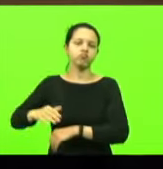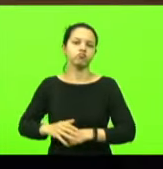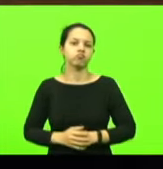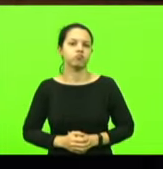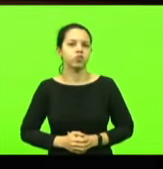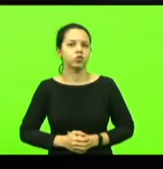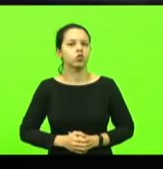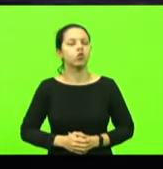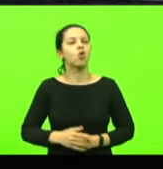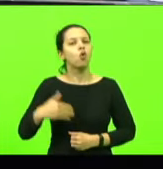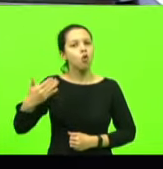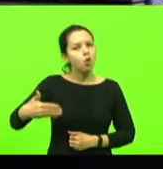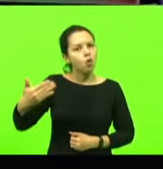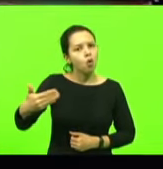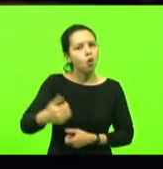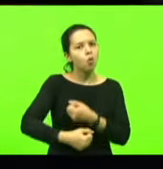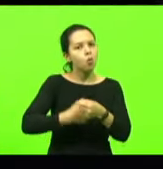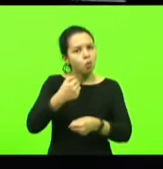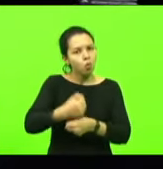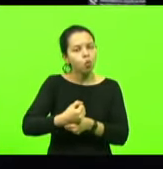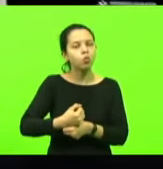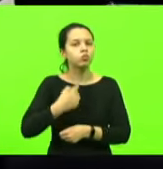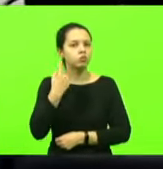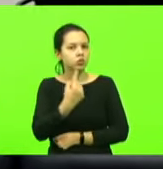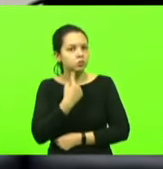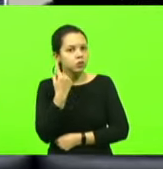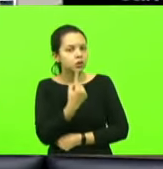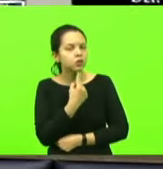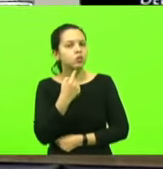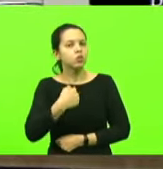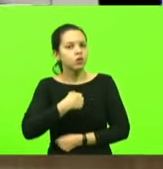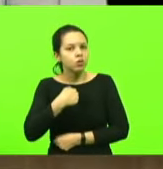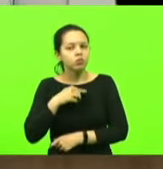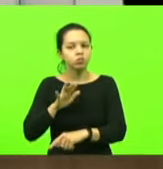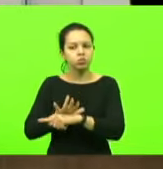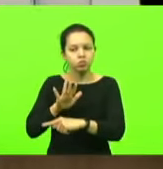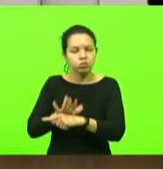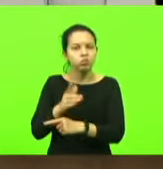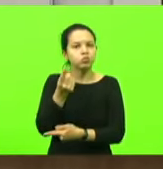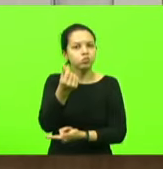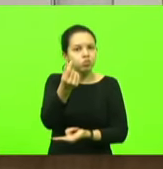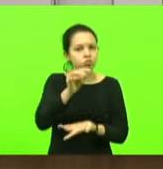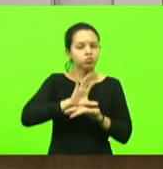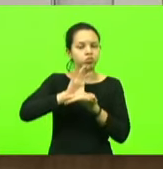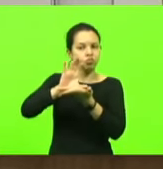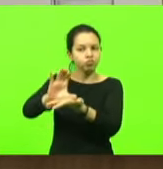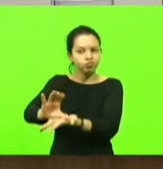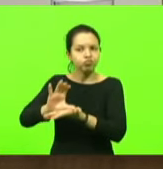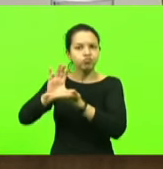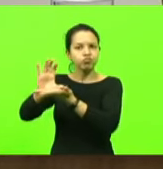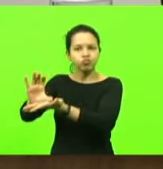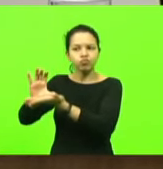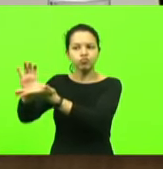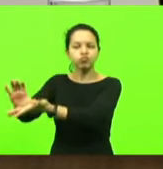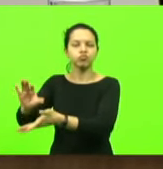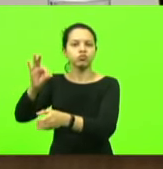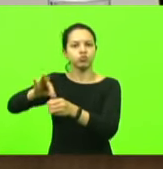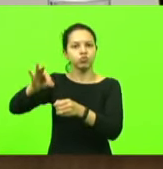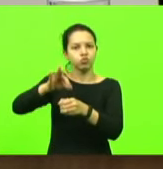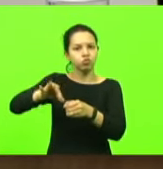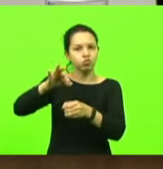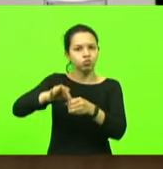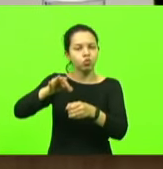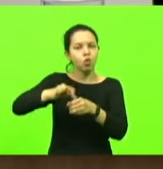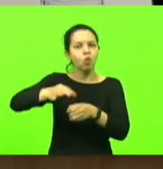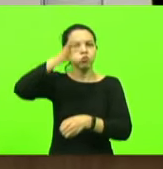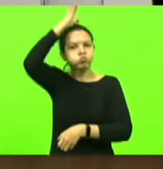anos, enquanto deputado, tenho levado recursos às instituições do bombeiro, do